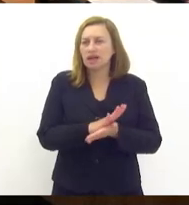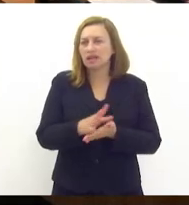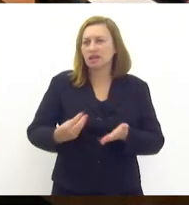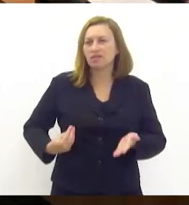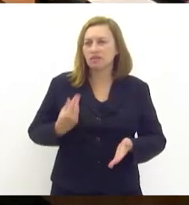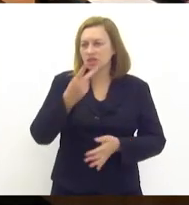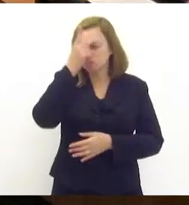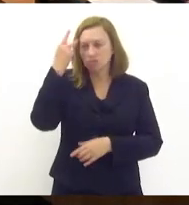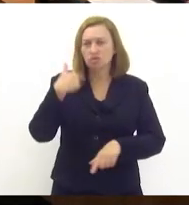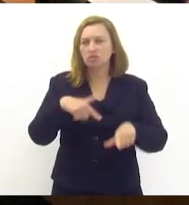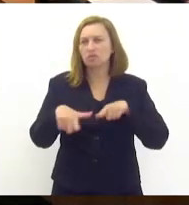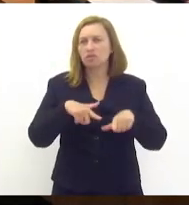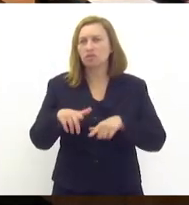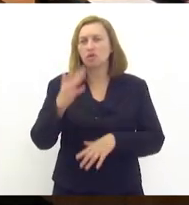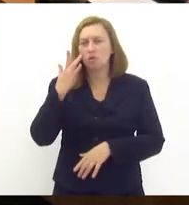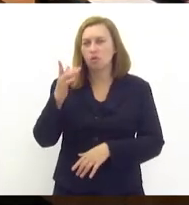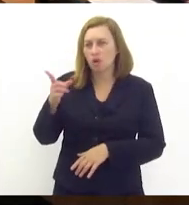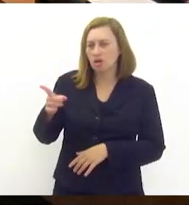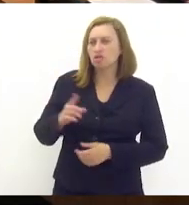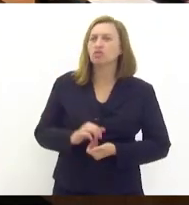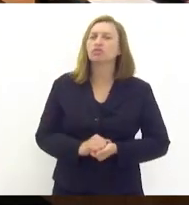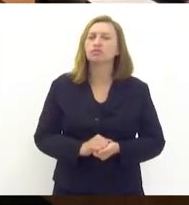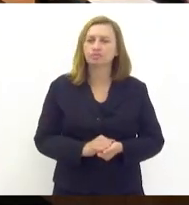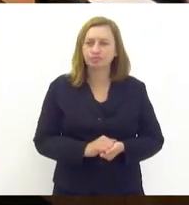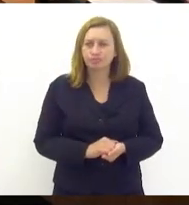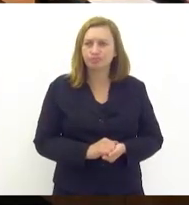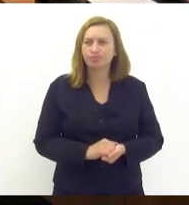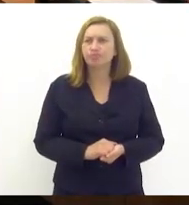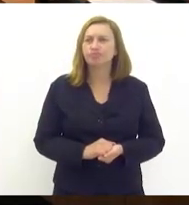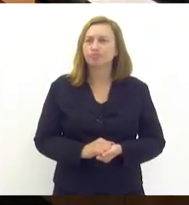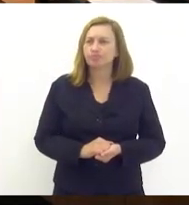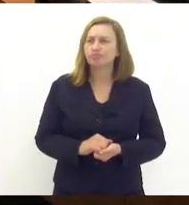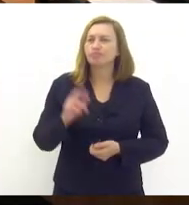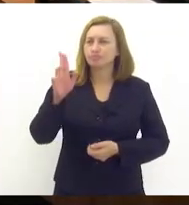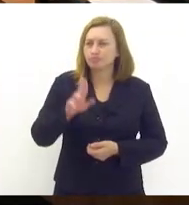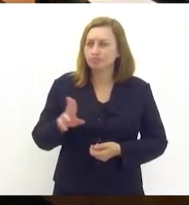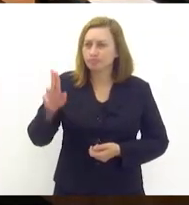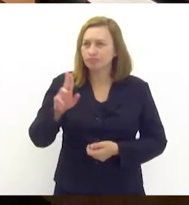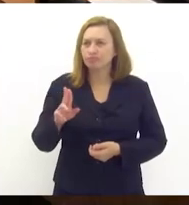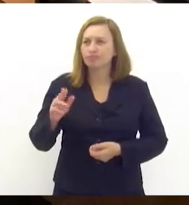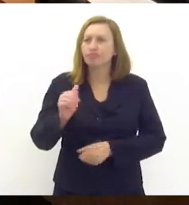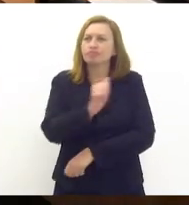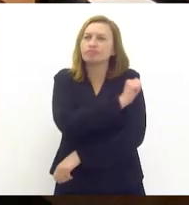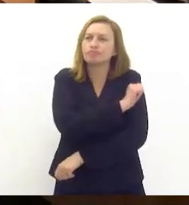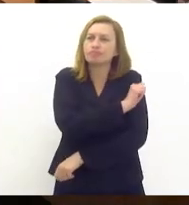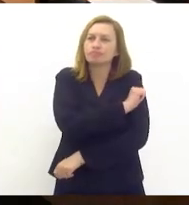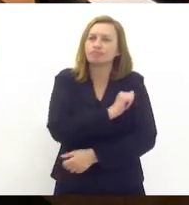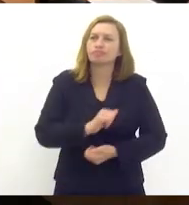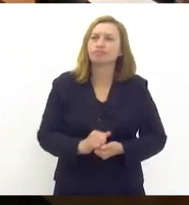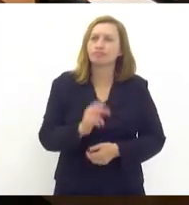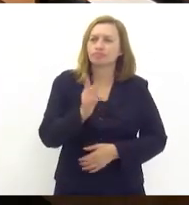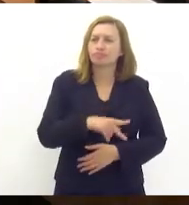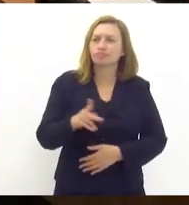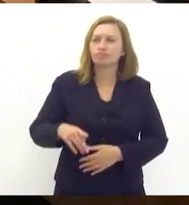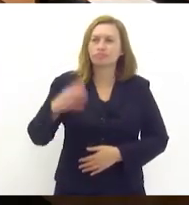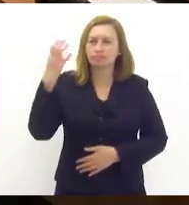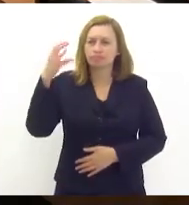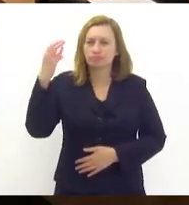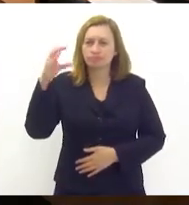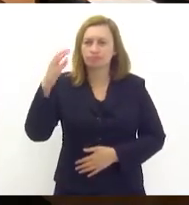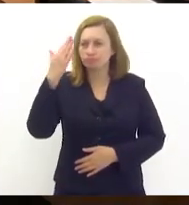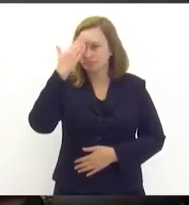dos trabalhadores essa eu acho uma excelente contrapartida das Universidades dos seus alunos professores e cientistas